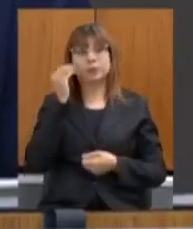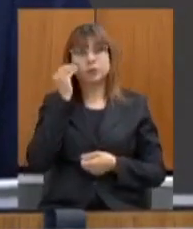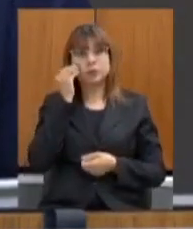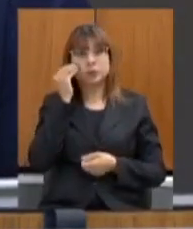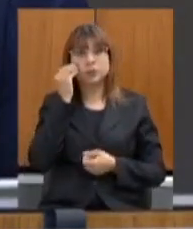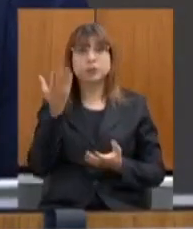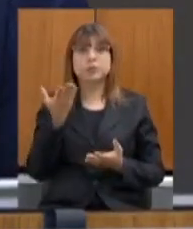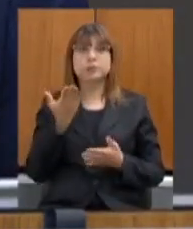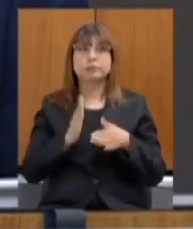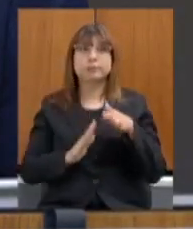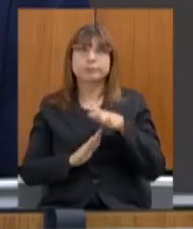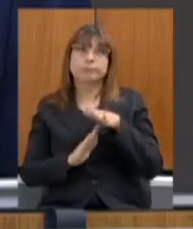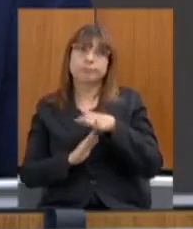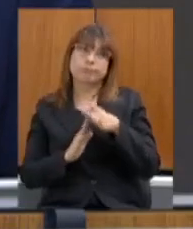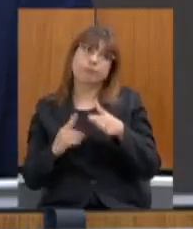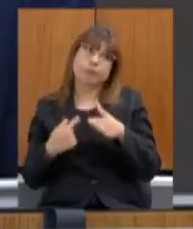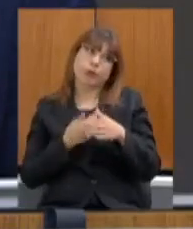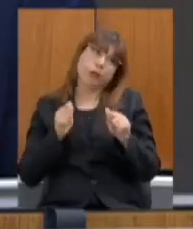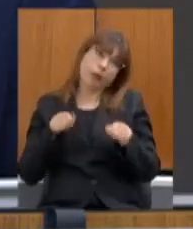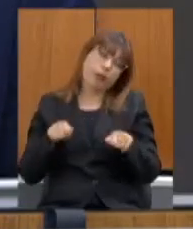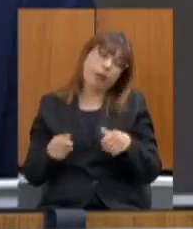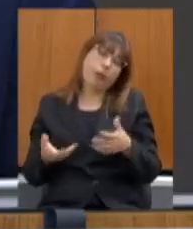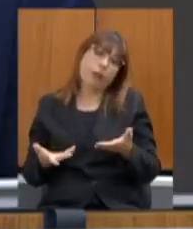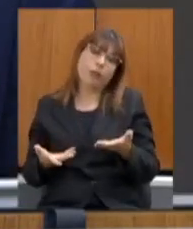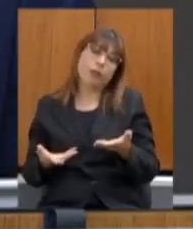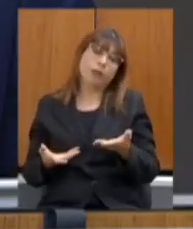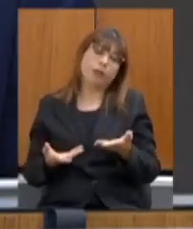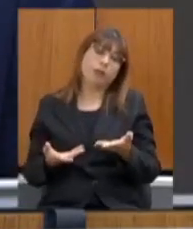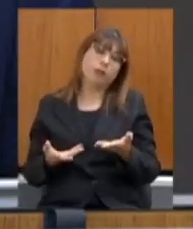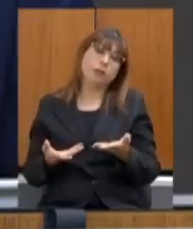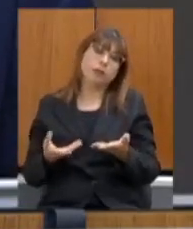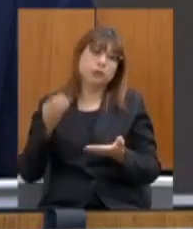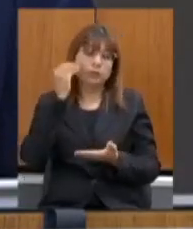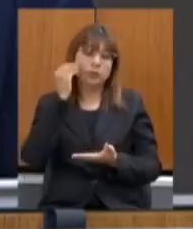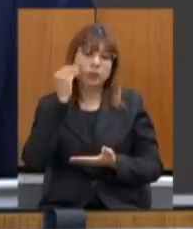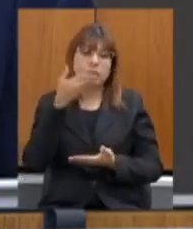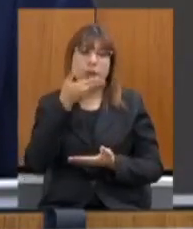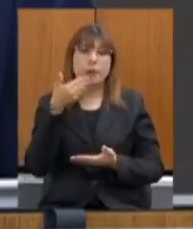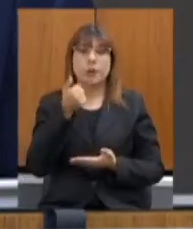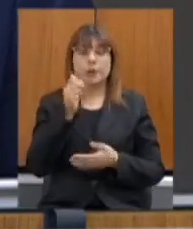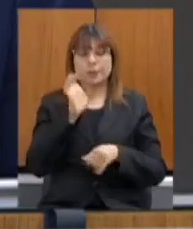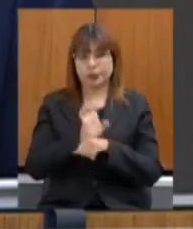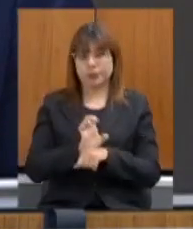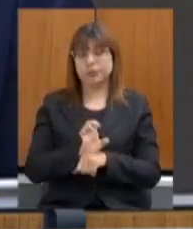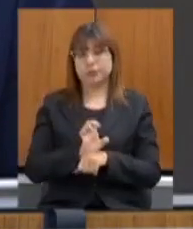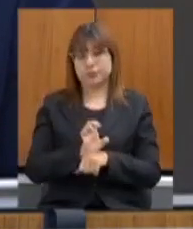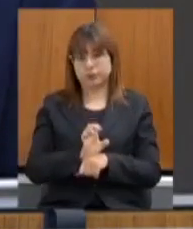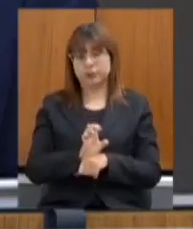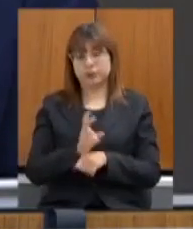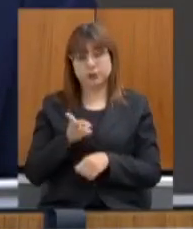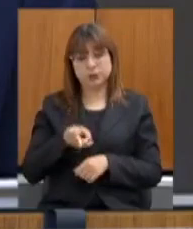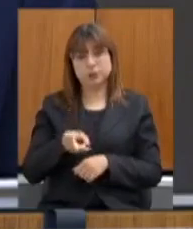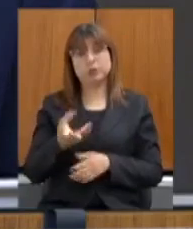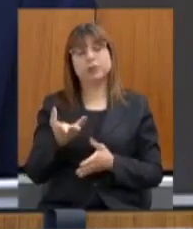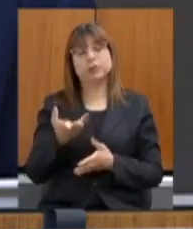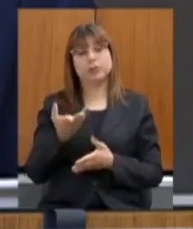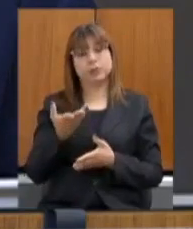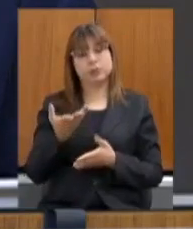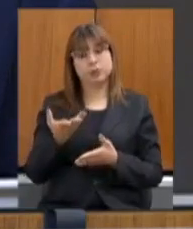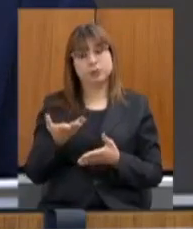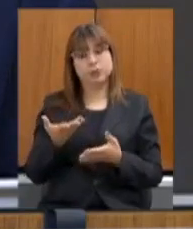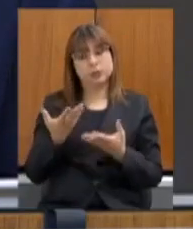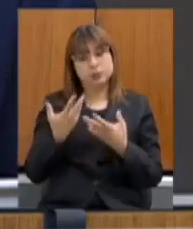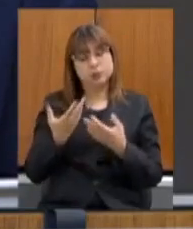nossa condição, fazer o melhor para o nosso Estado e sempre contamos com o apoio